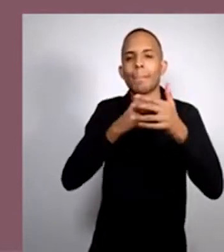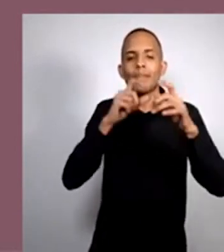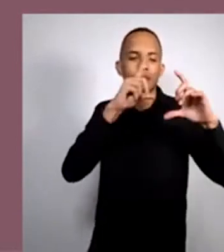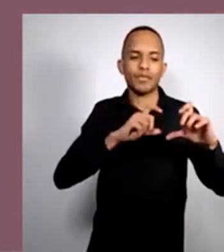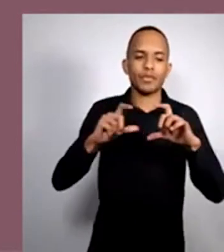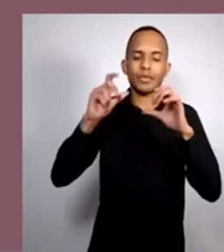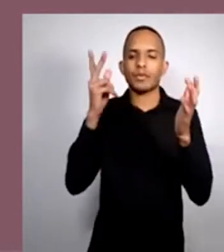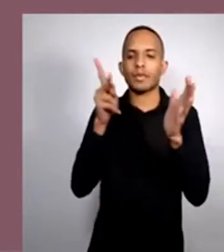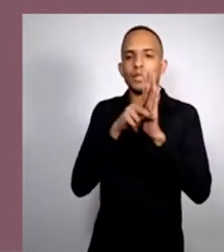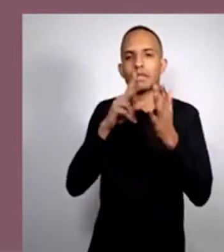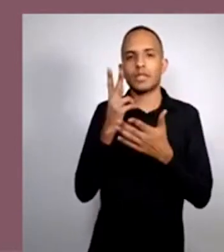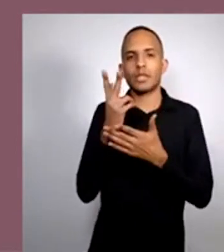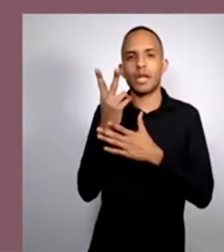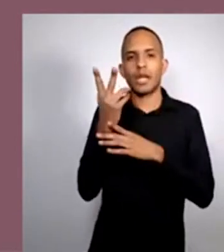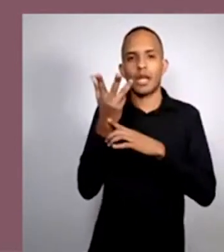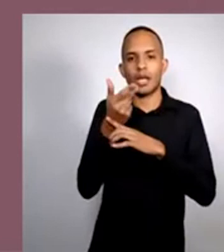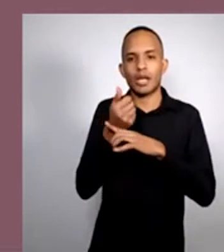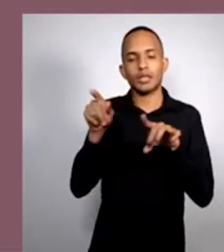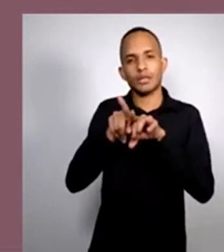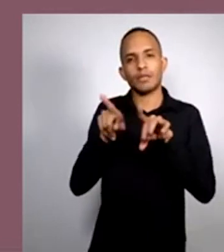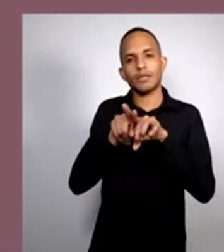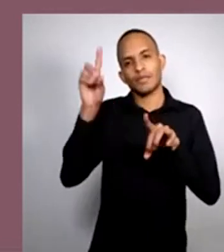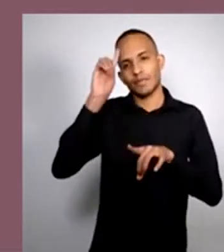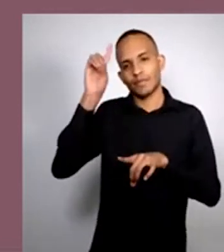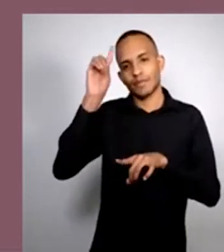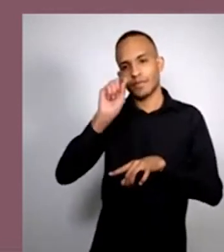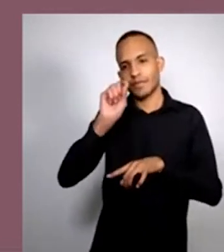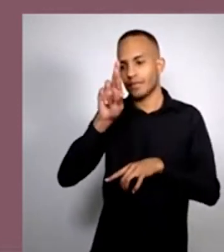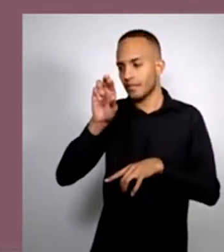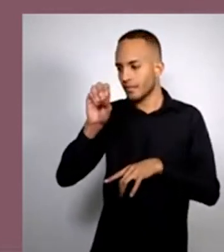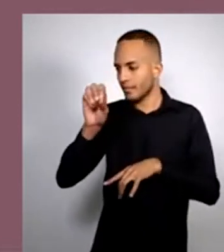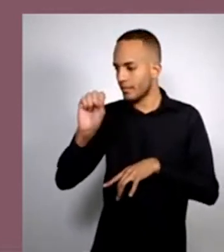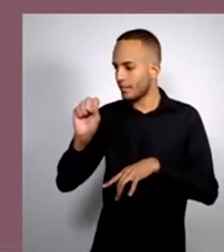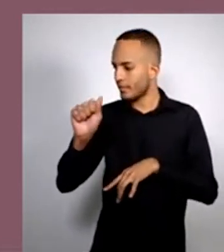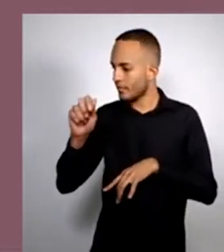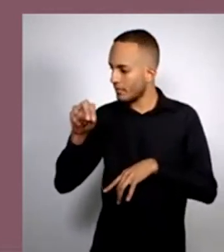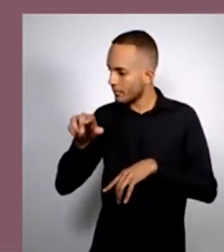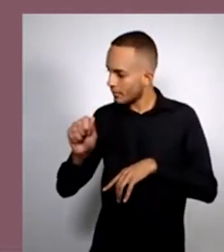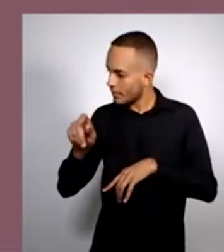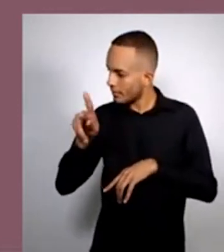da arte e do cotidiano, com Rosana Paulino,